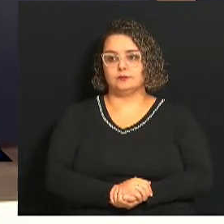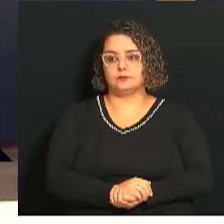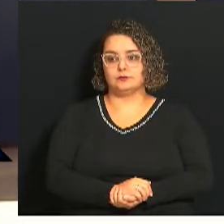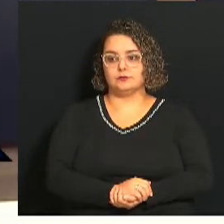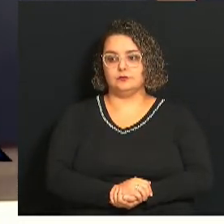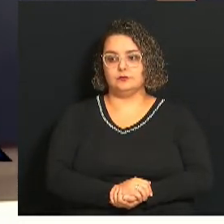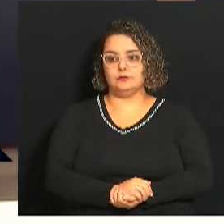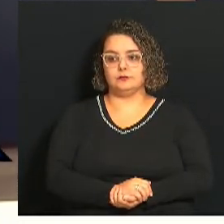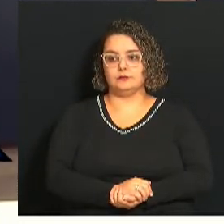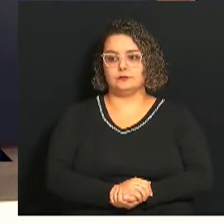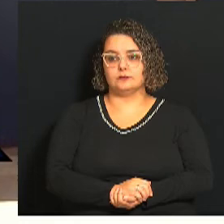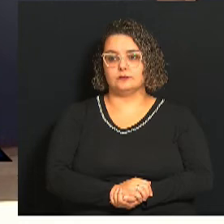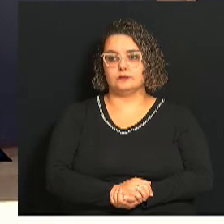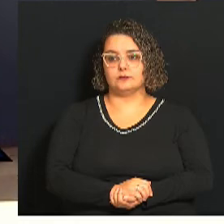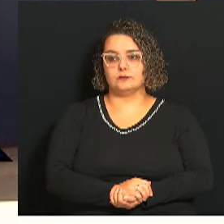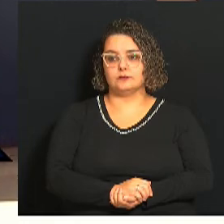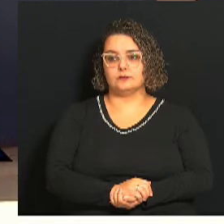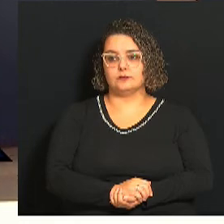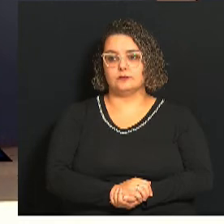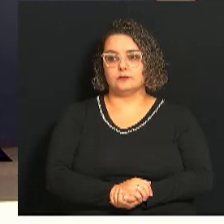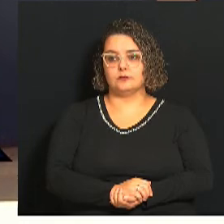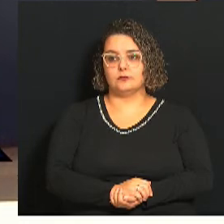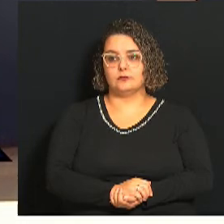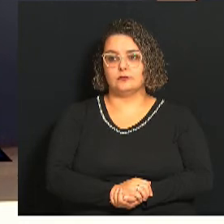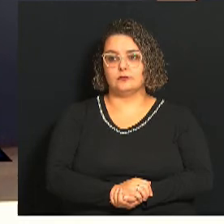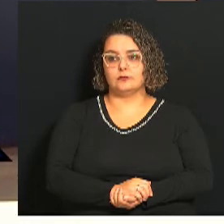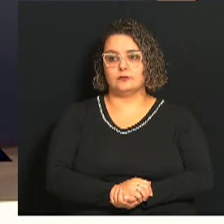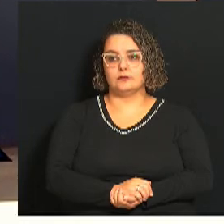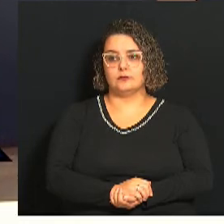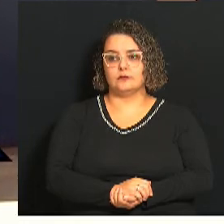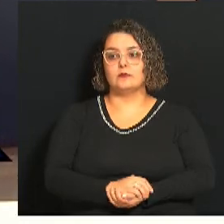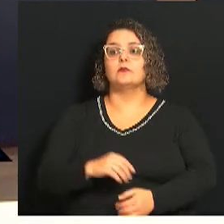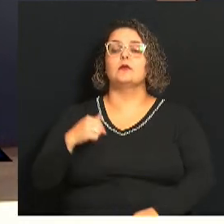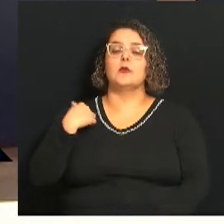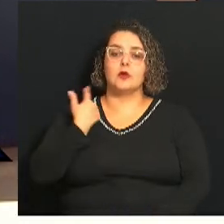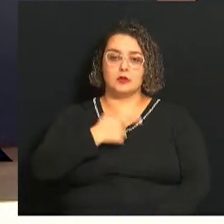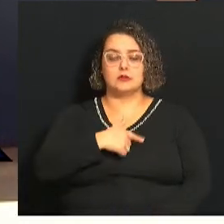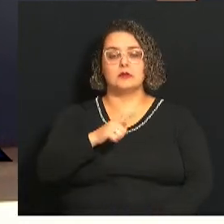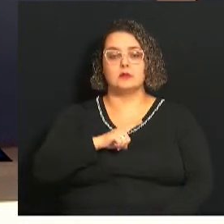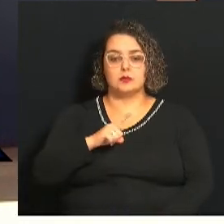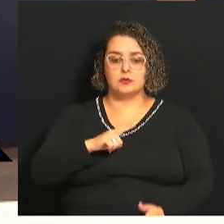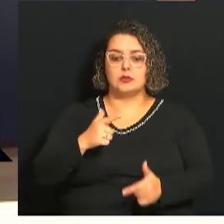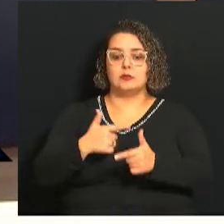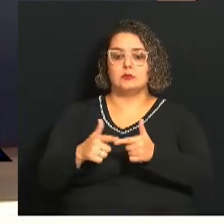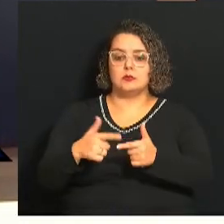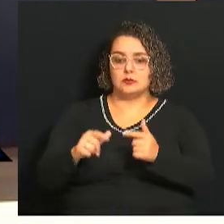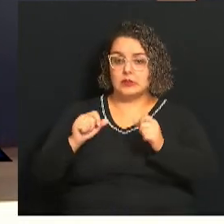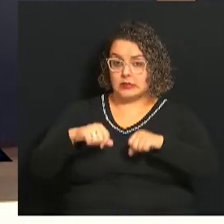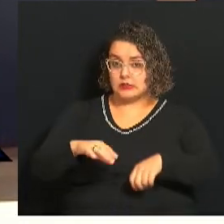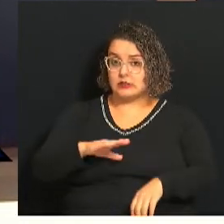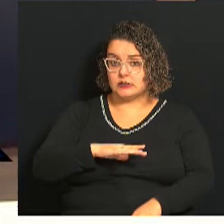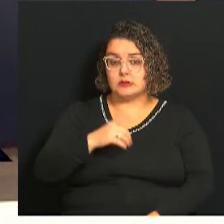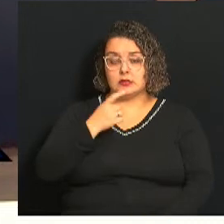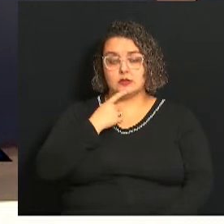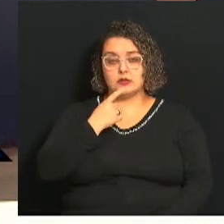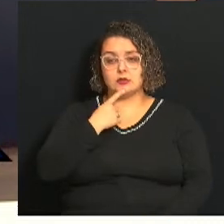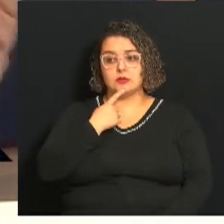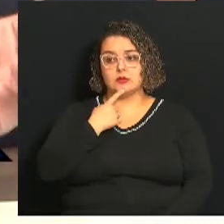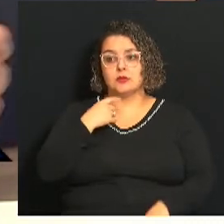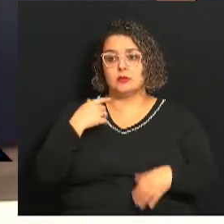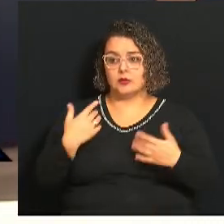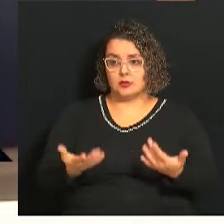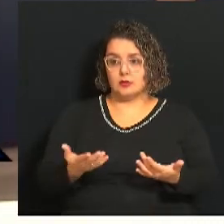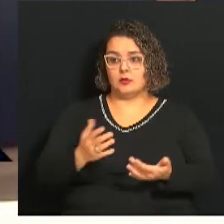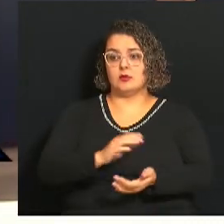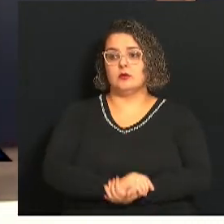verdade, assim, nós temos, sim, problemas hoje na cidade de Campinas com relação